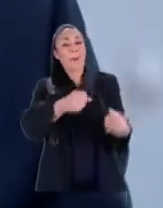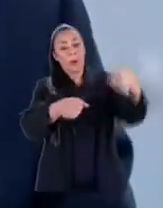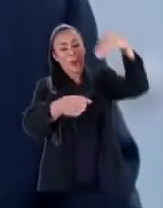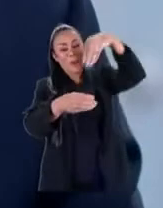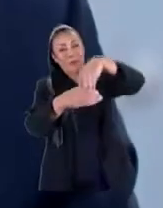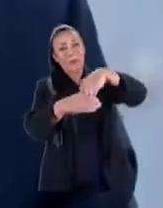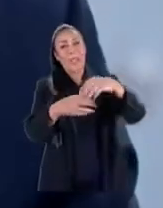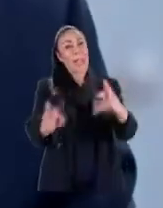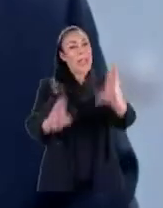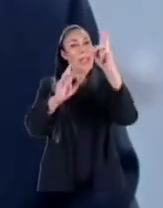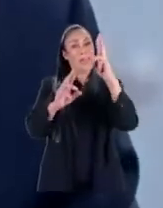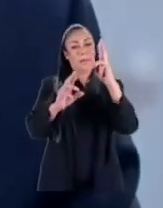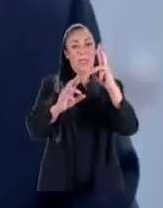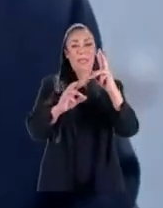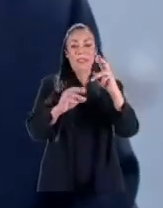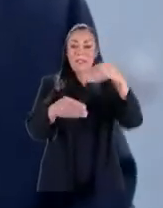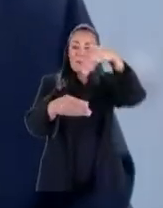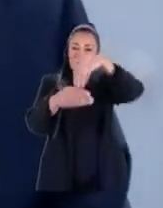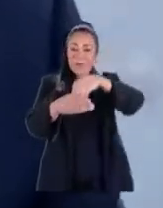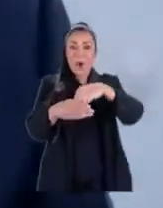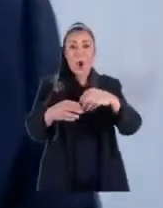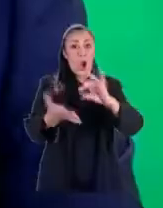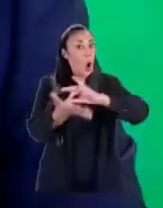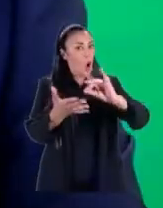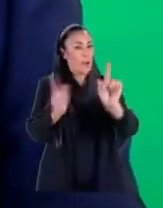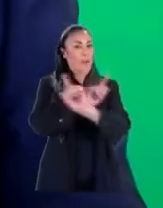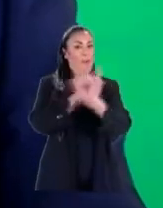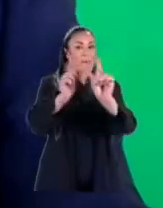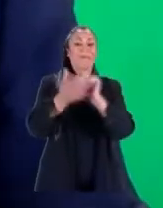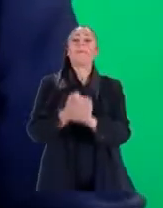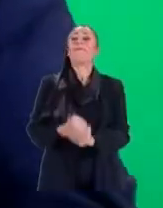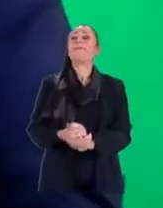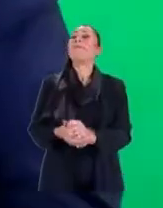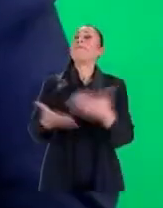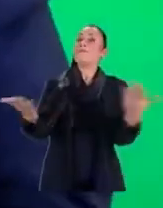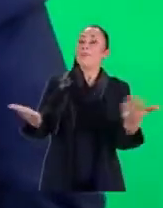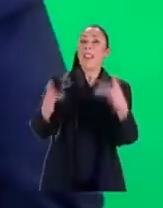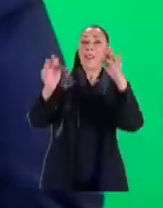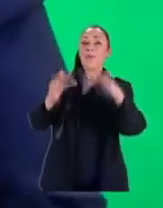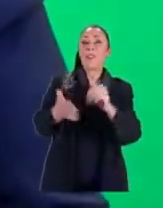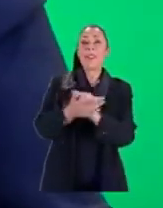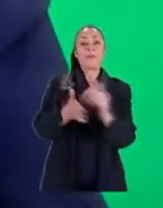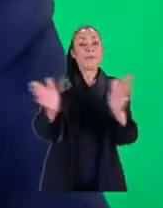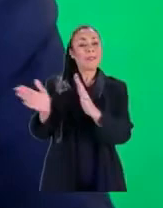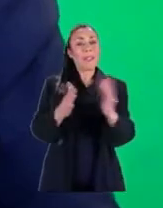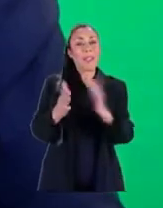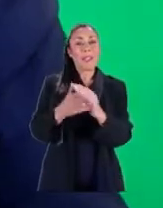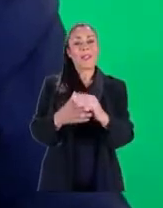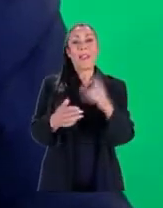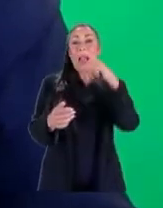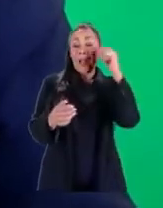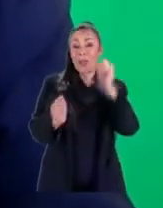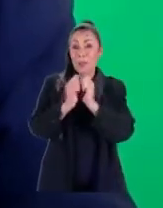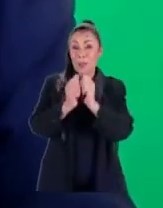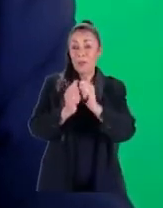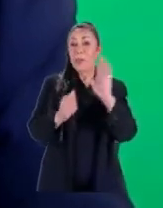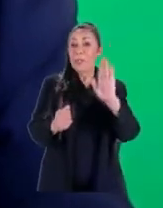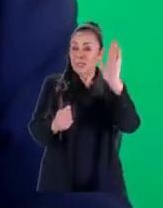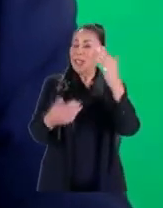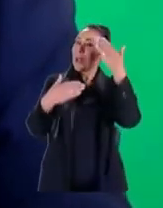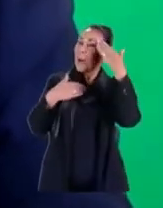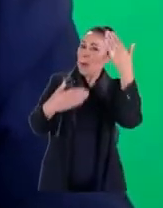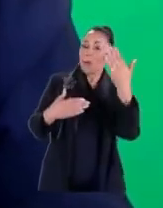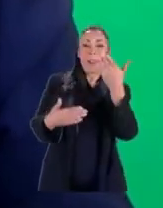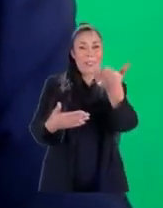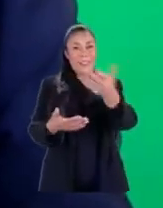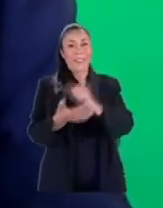esperança e não ódio naquela urna. Muito bem. Assim nós encerramos a série Ratinho com os candidatos. E muito obrigado a